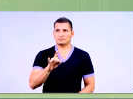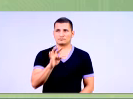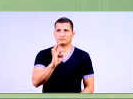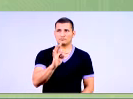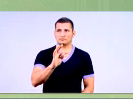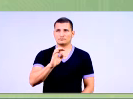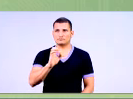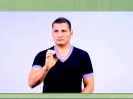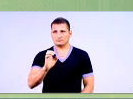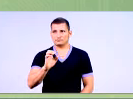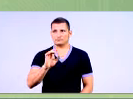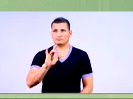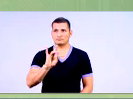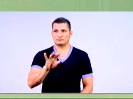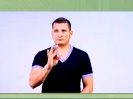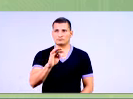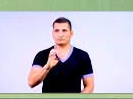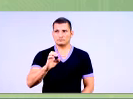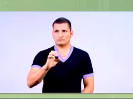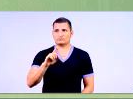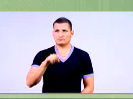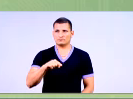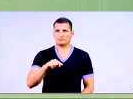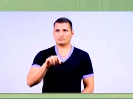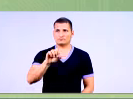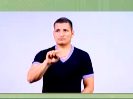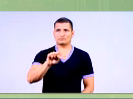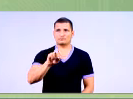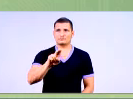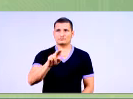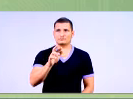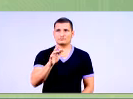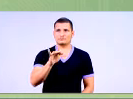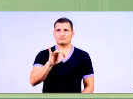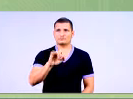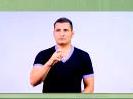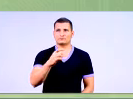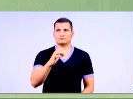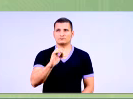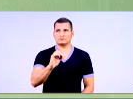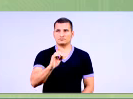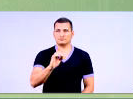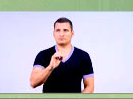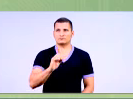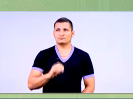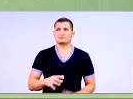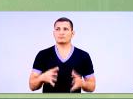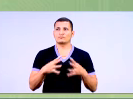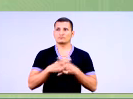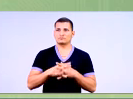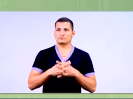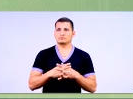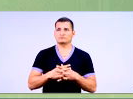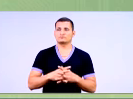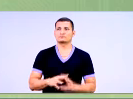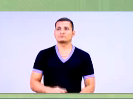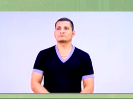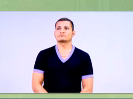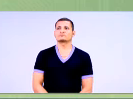vai ser o sufixo, complicado, ok?